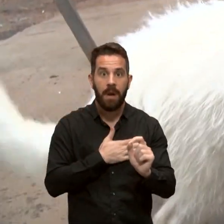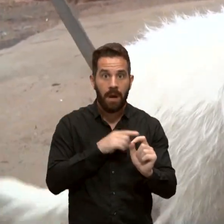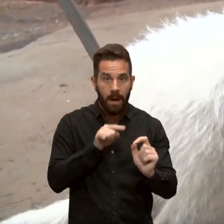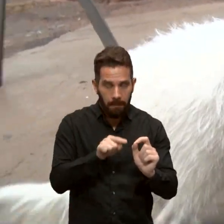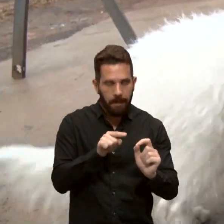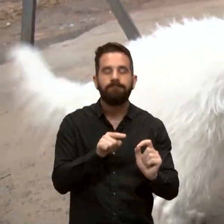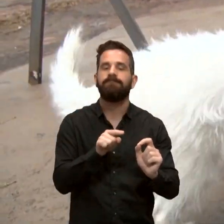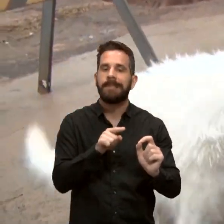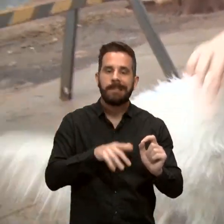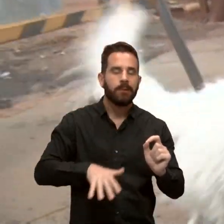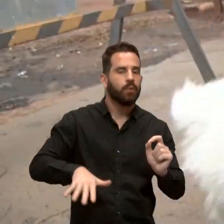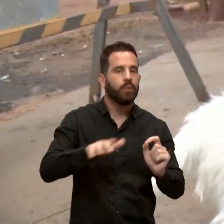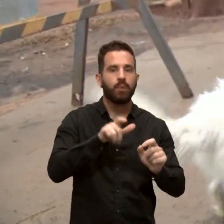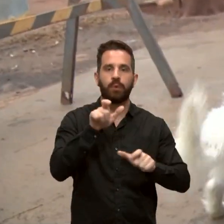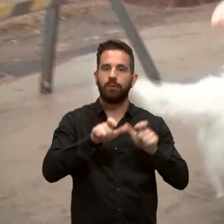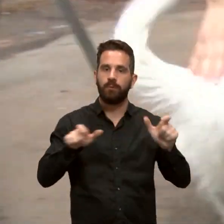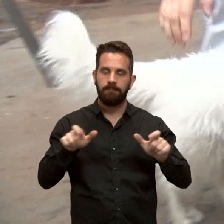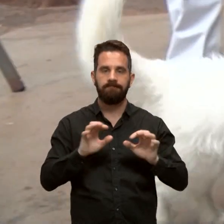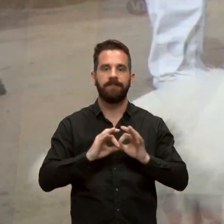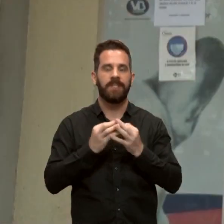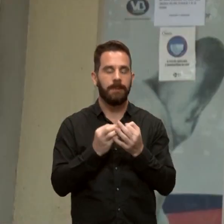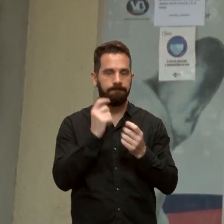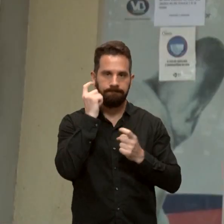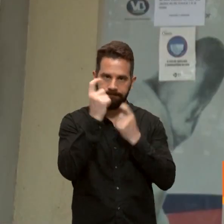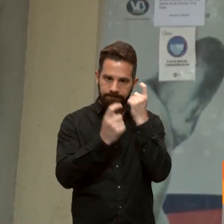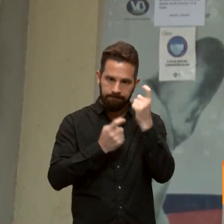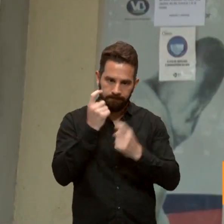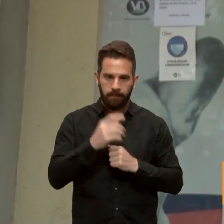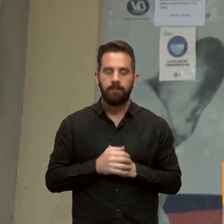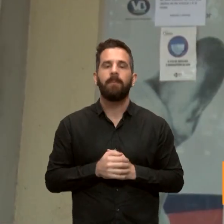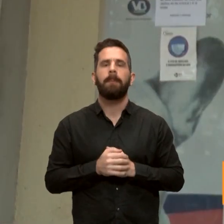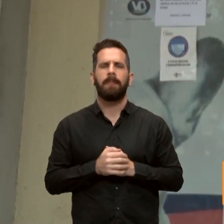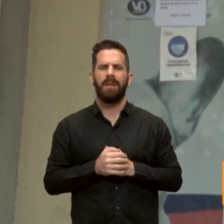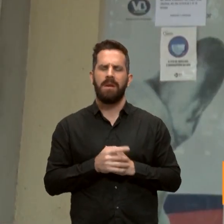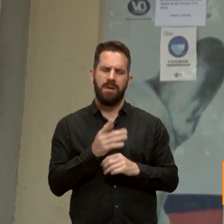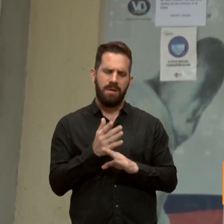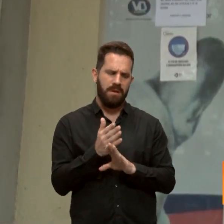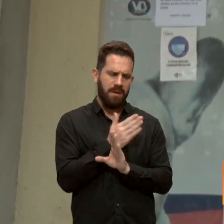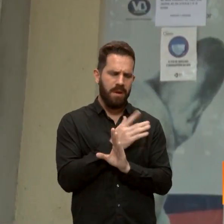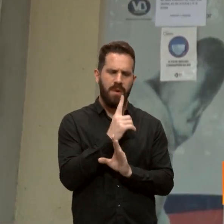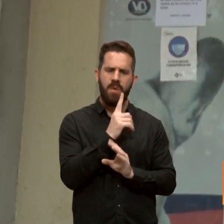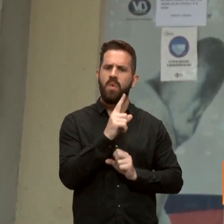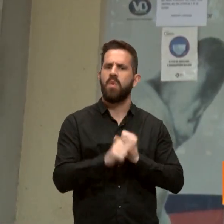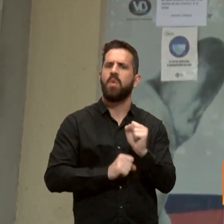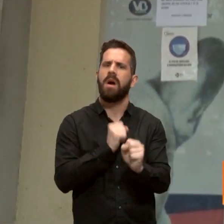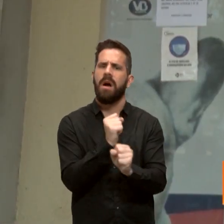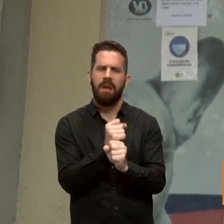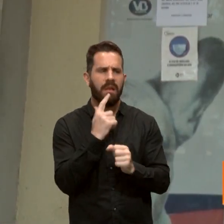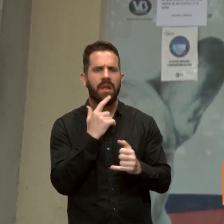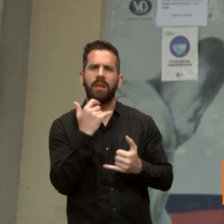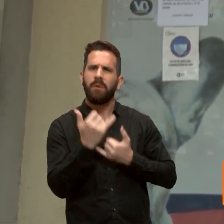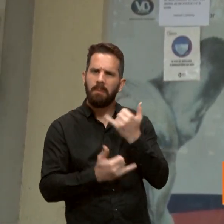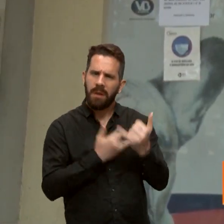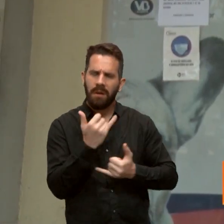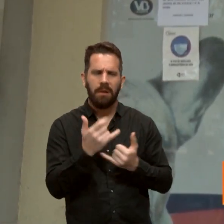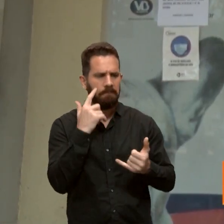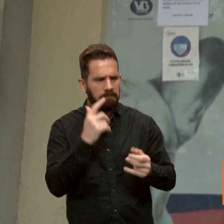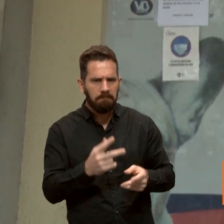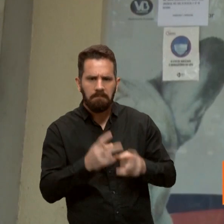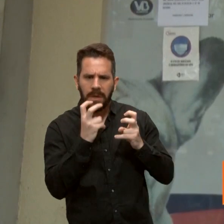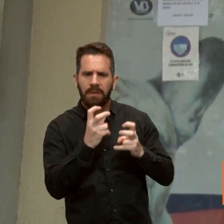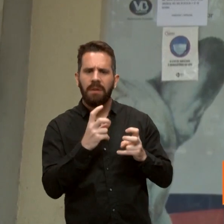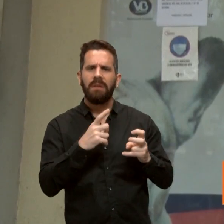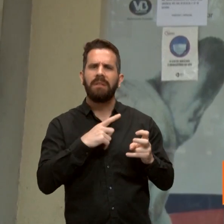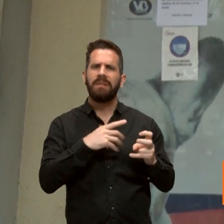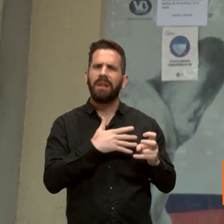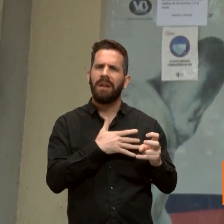deixou todos preocupados. Cerca de um ano, em torno de um ano mais ou menos, estava brincando com ela e a gente percebeu que tinha alguns